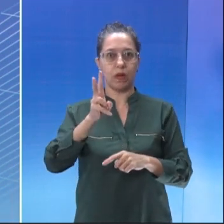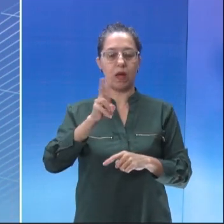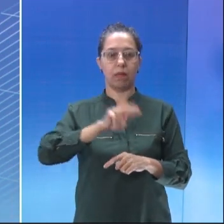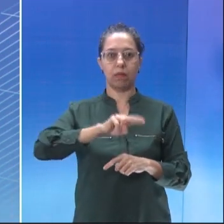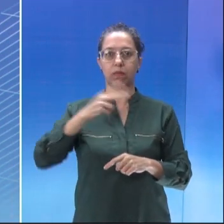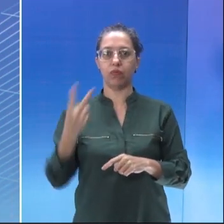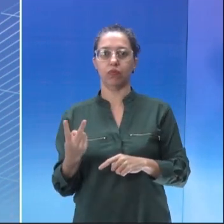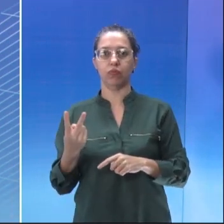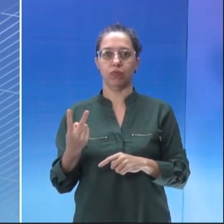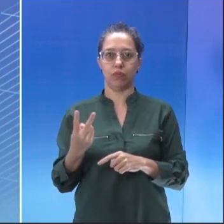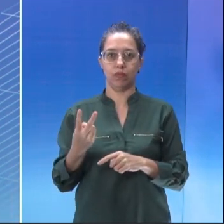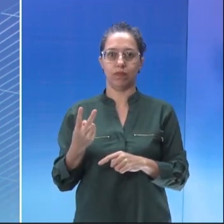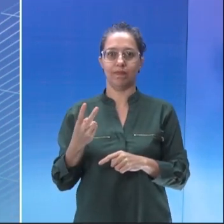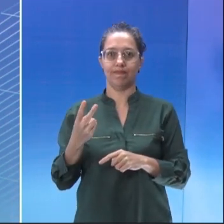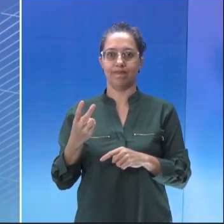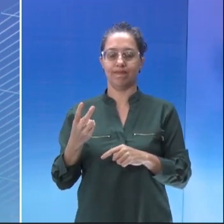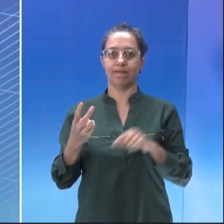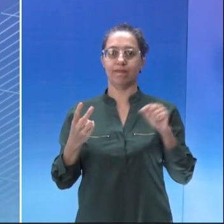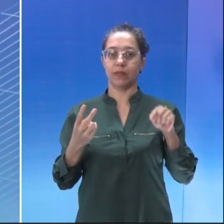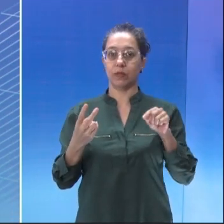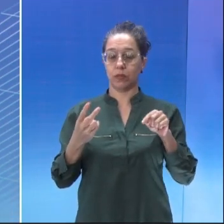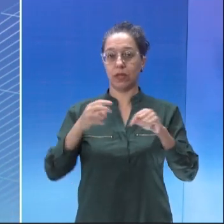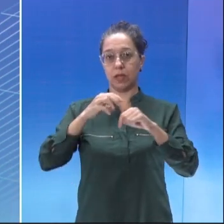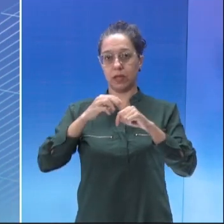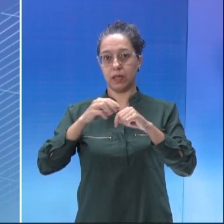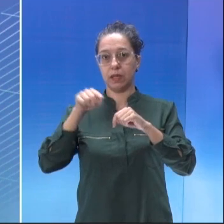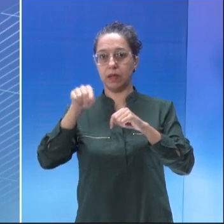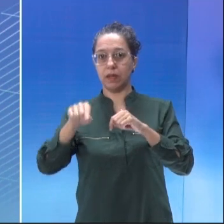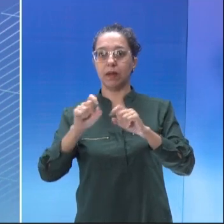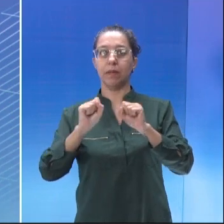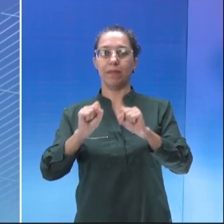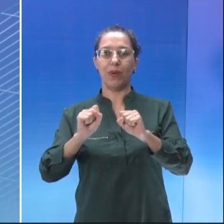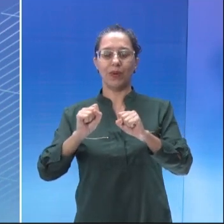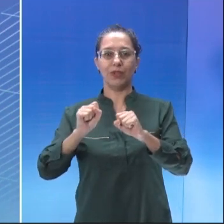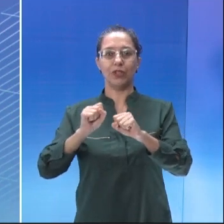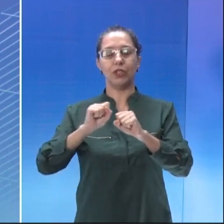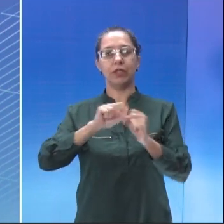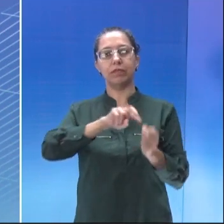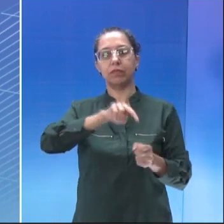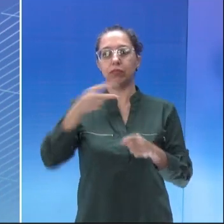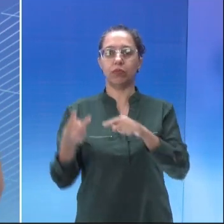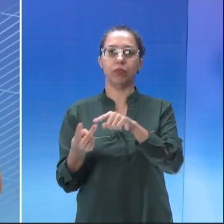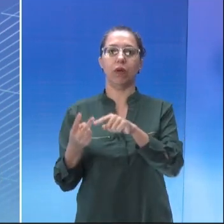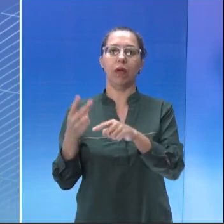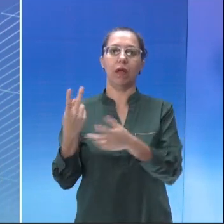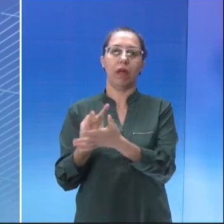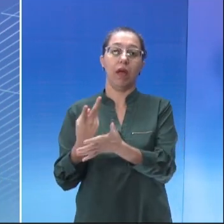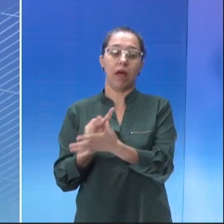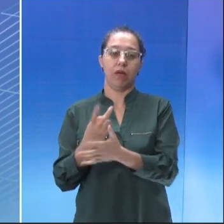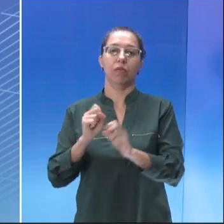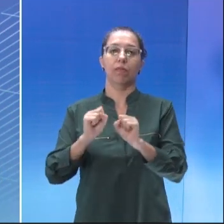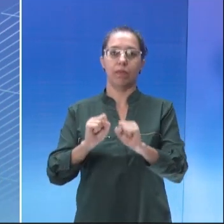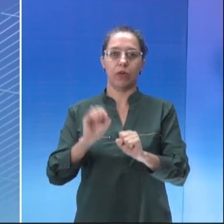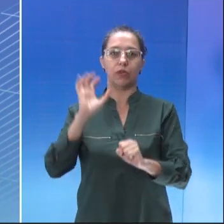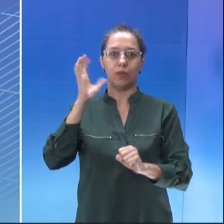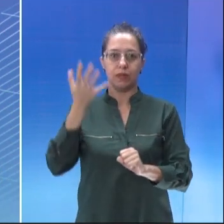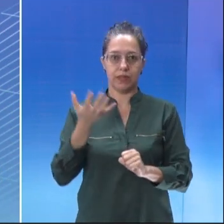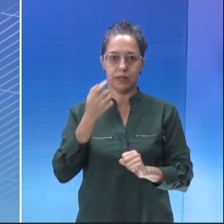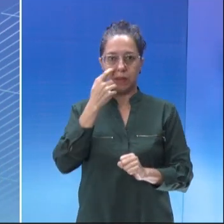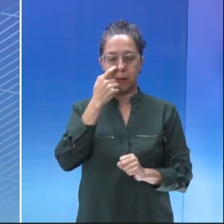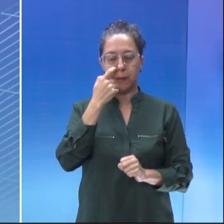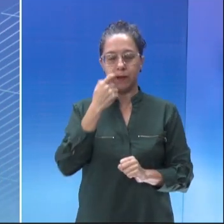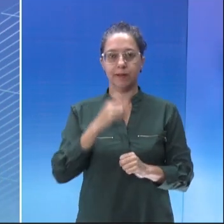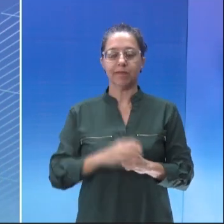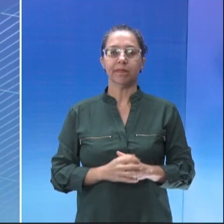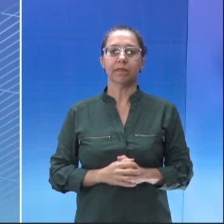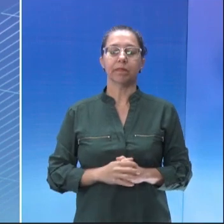então quando o RNA mensageiro levar a mensagem, ele pode levar a mensagem errada. E aí ocorrem as trocas de aminoácidos de